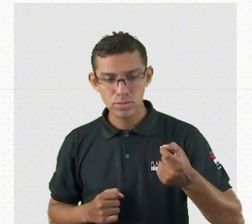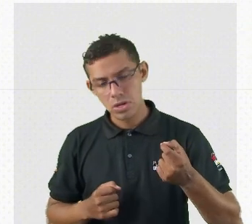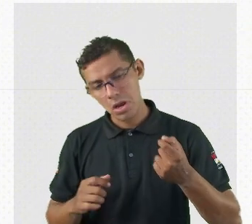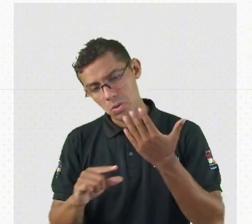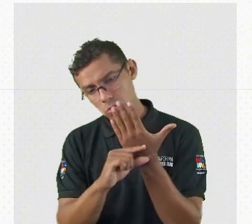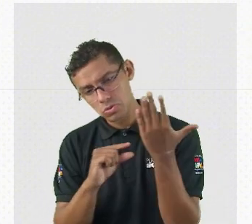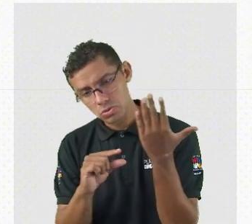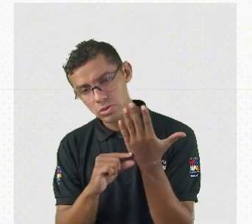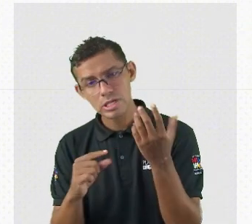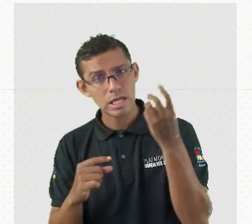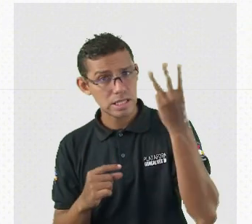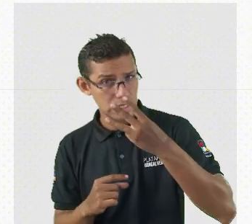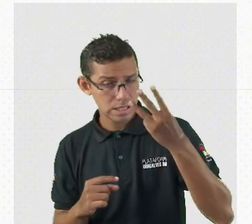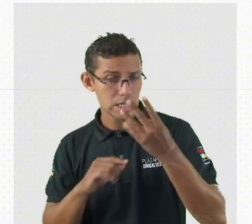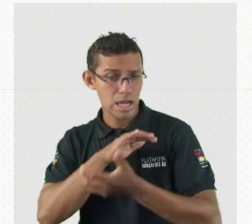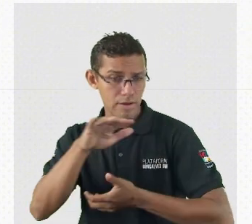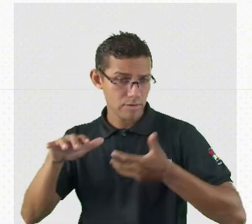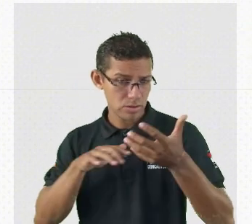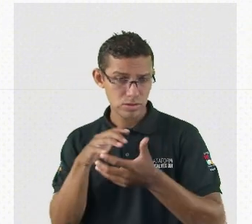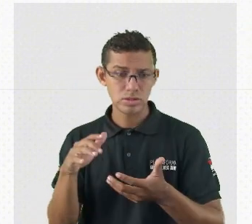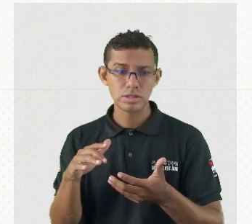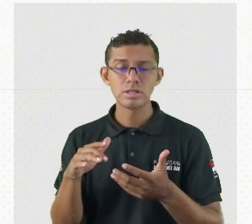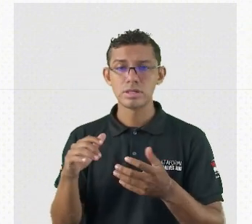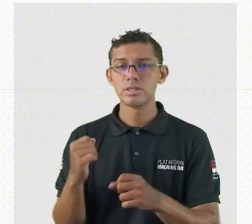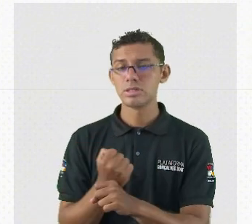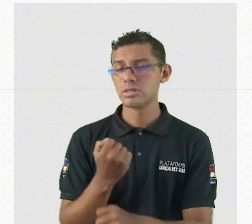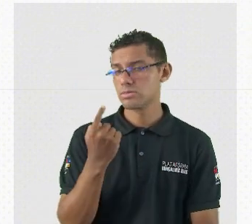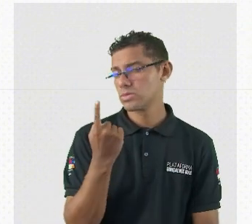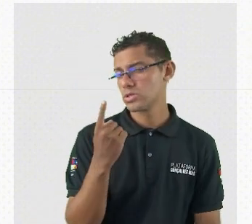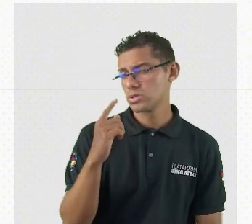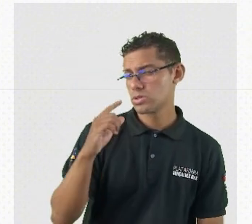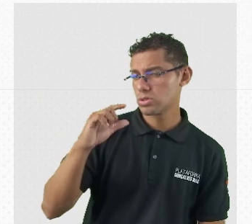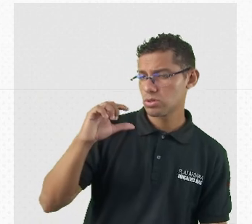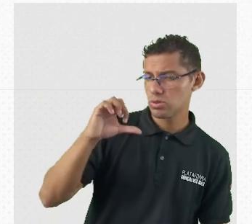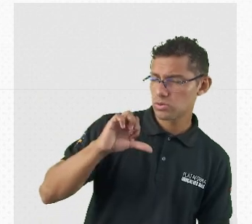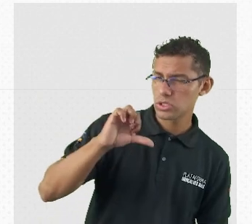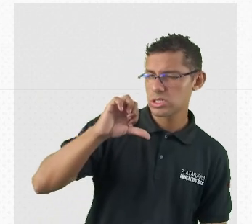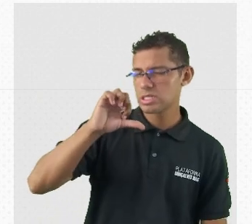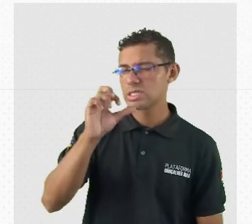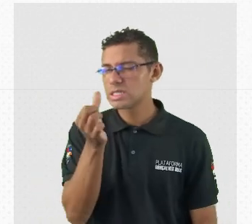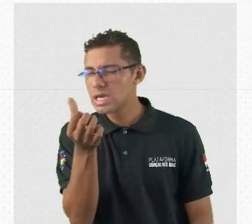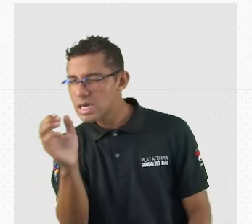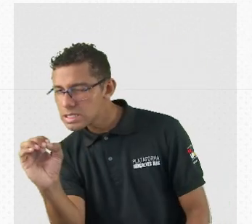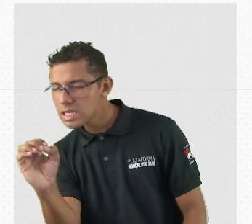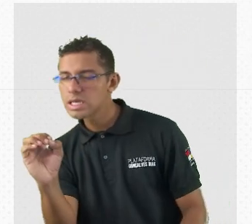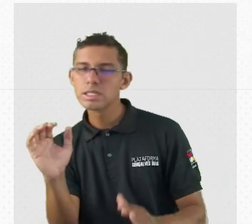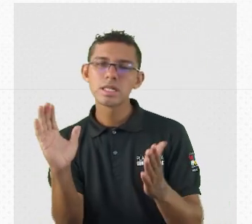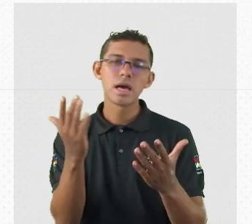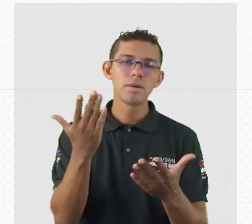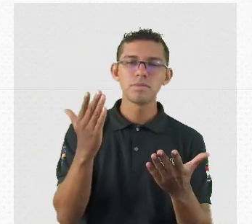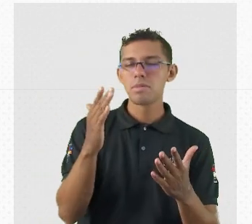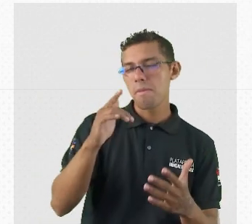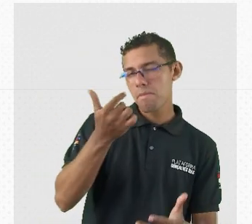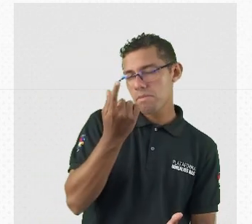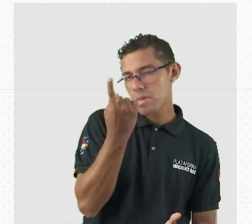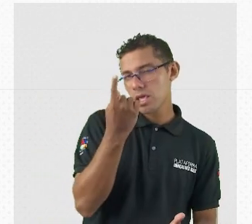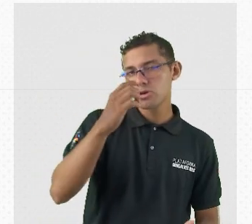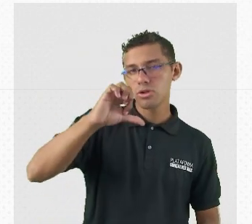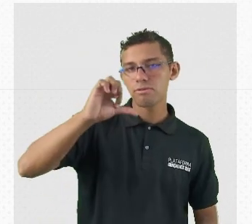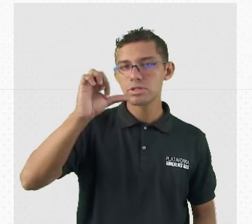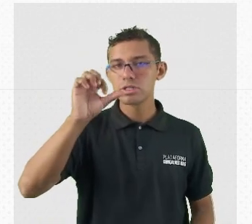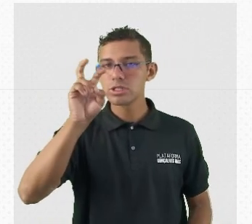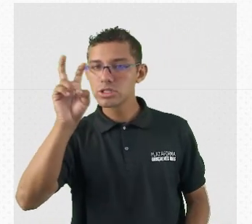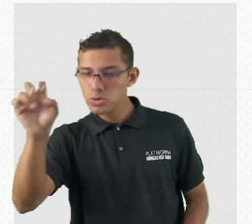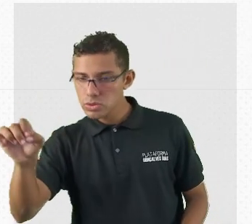autores, a terceira revolução começa já na década de 50 para 60, né? 1960, 1950, né? Mas a gente tem o hiato das duas